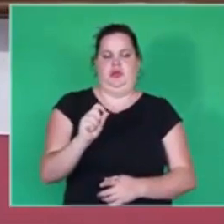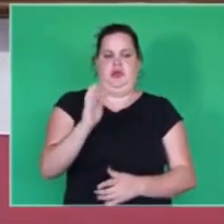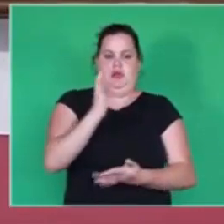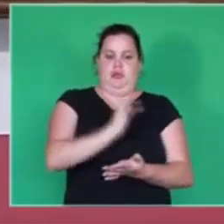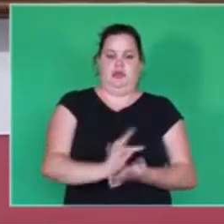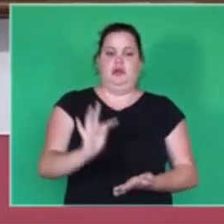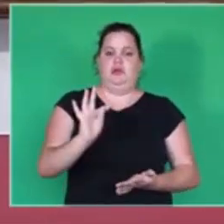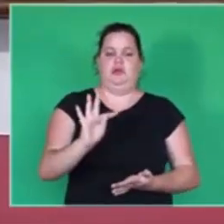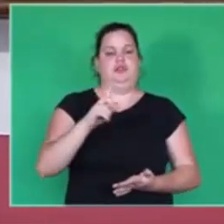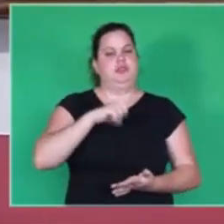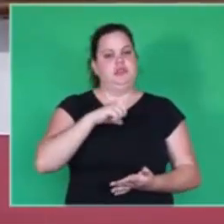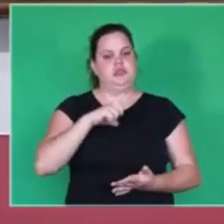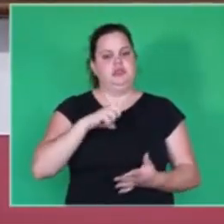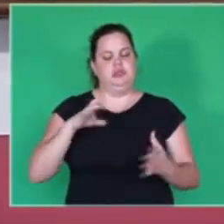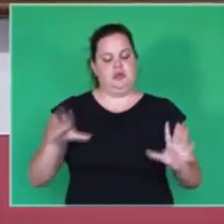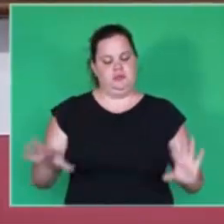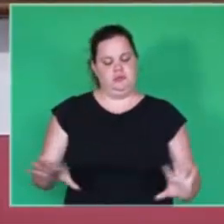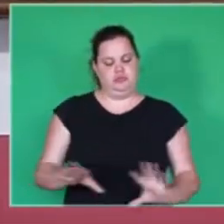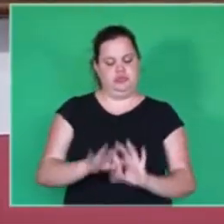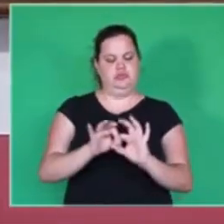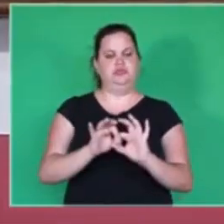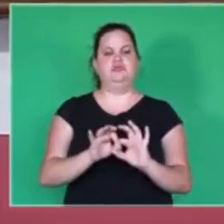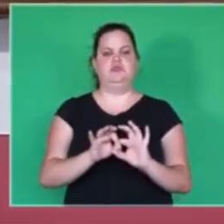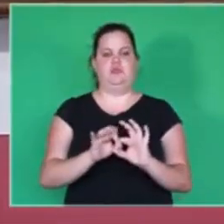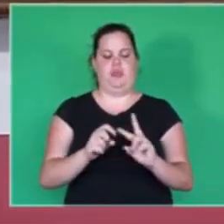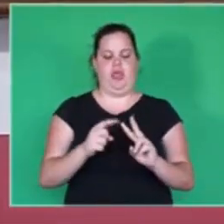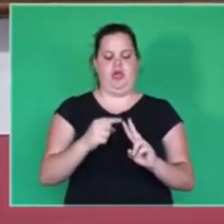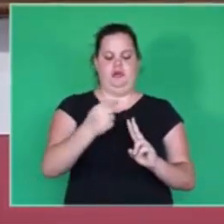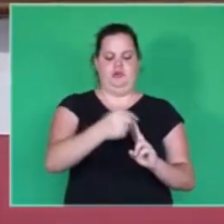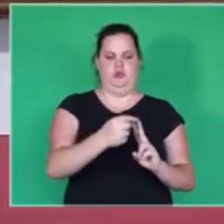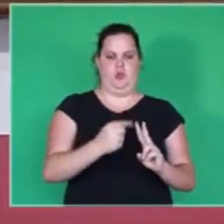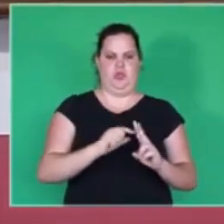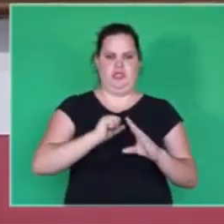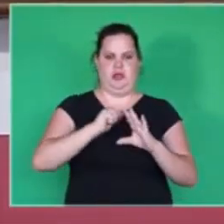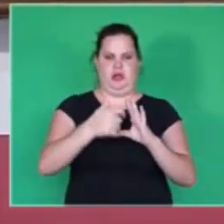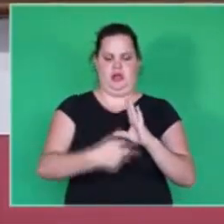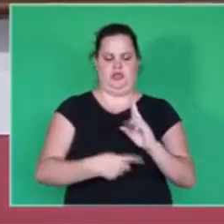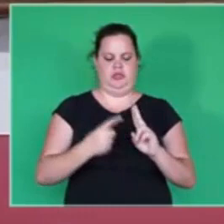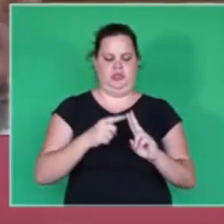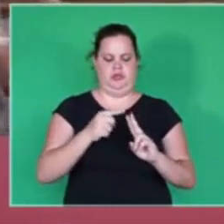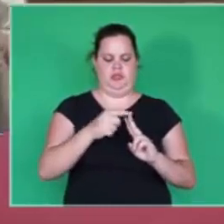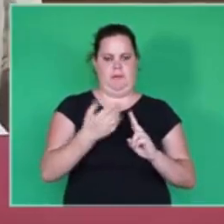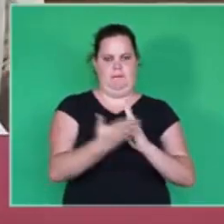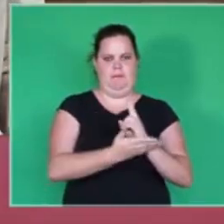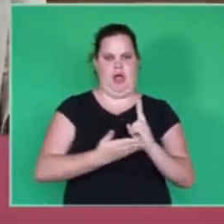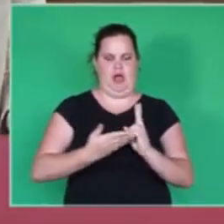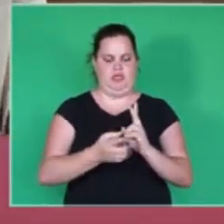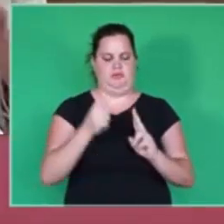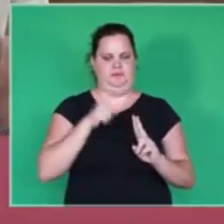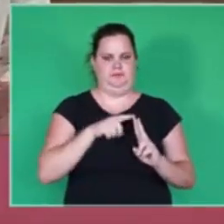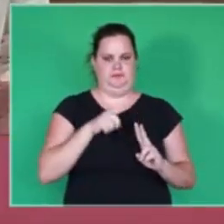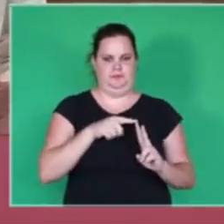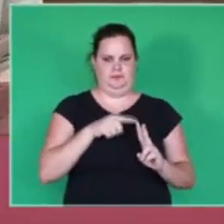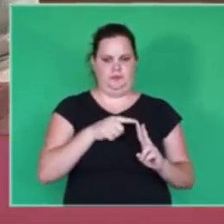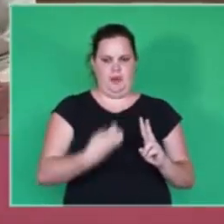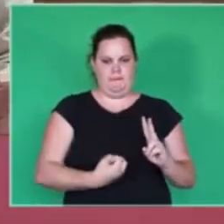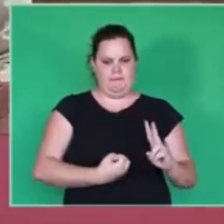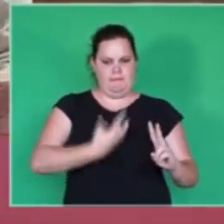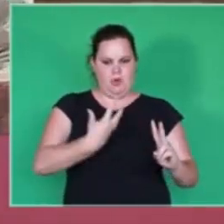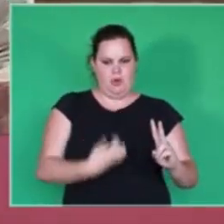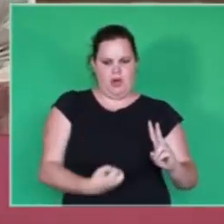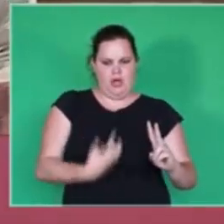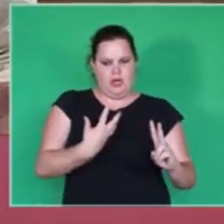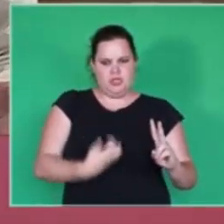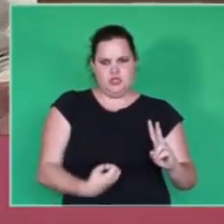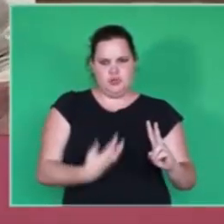estava ligada a dois aspectos fundamentais. Eles eram poéticos,